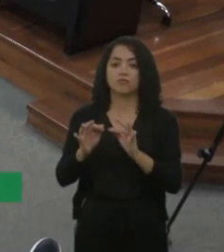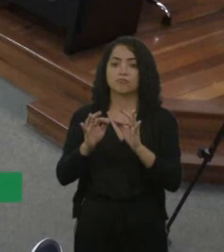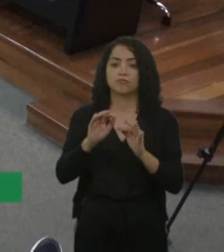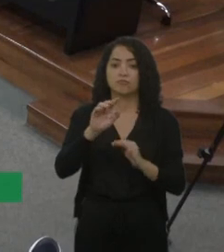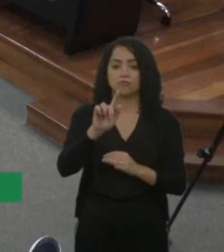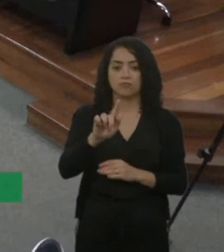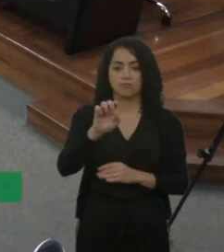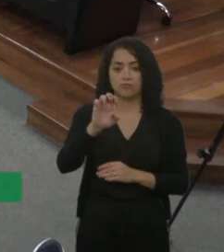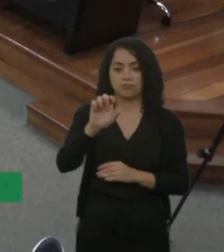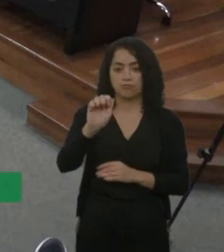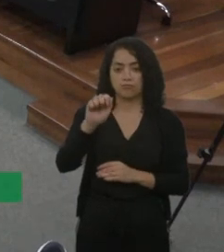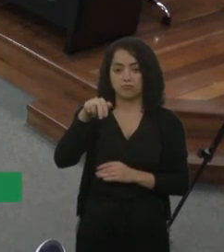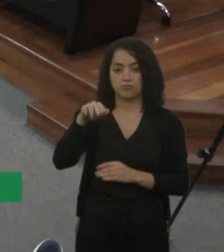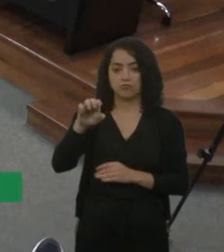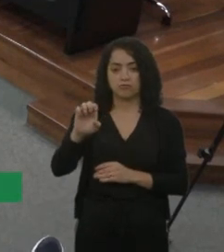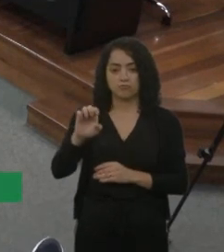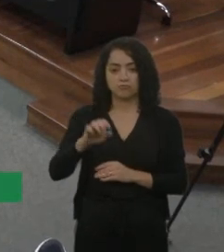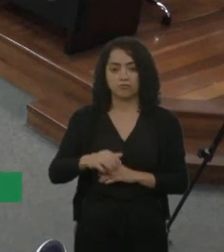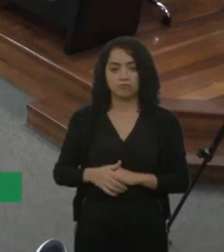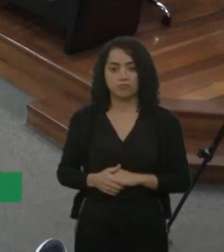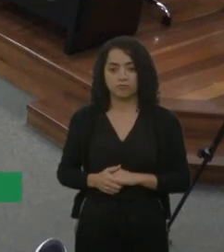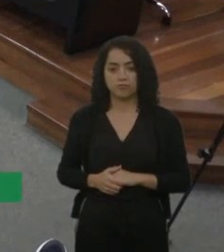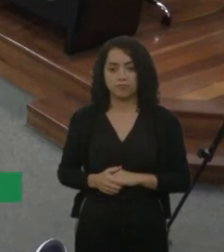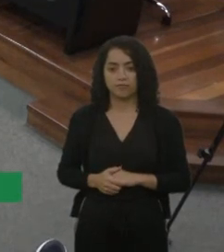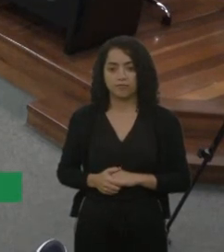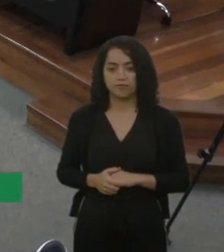Giane Probst Leite.